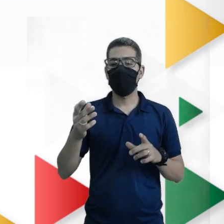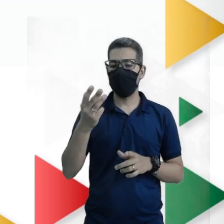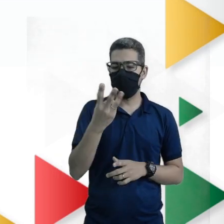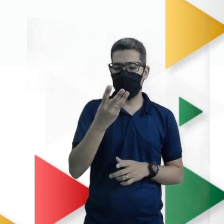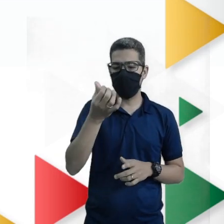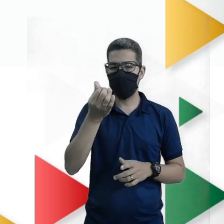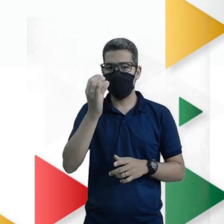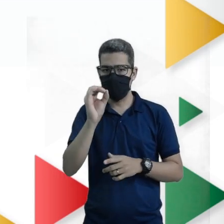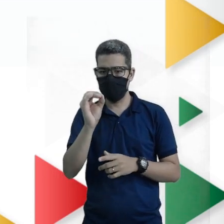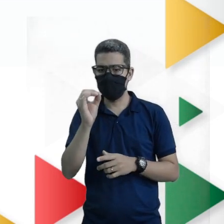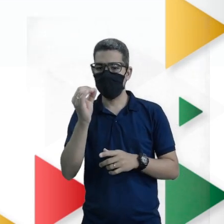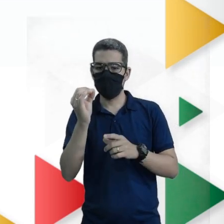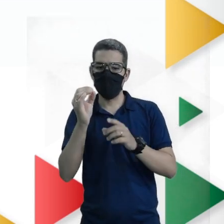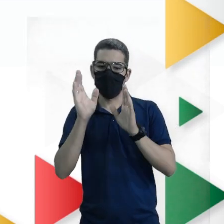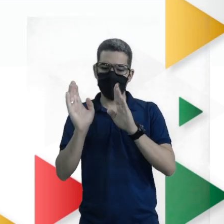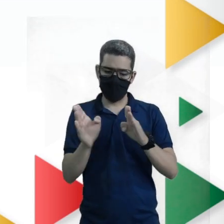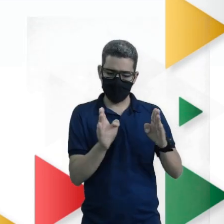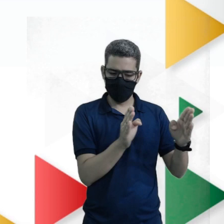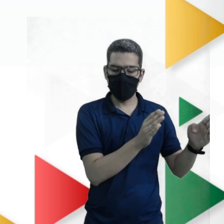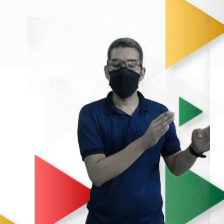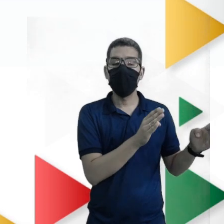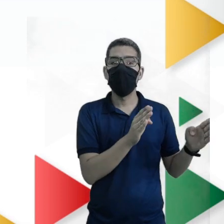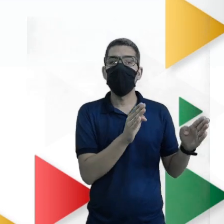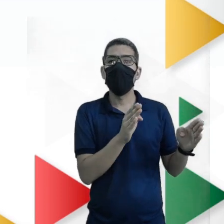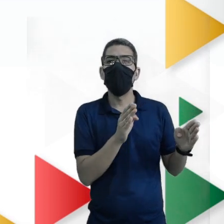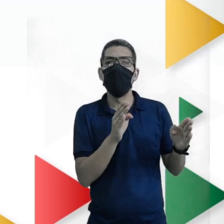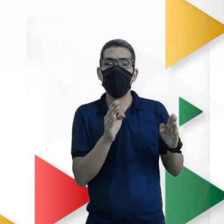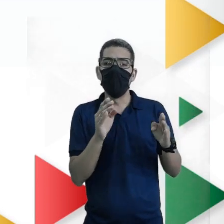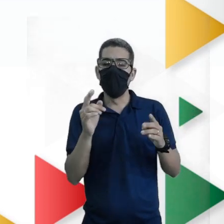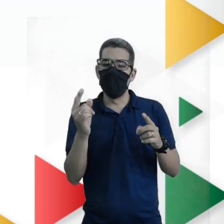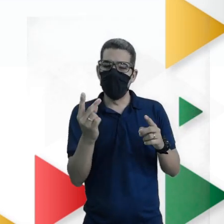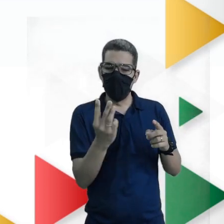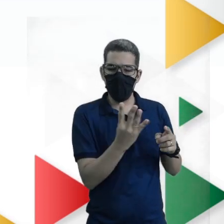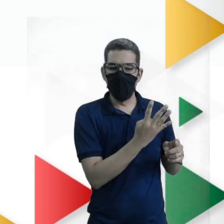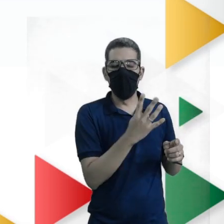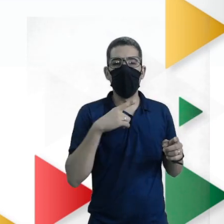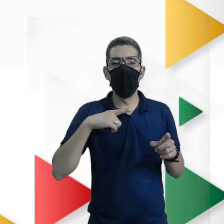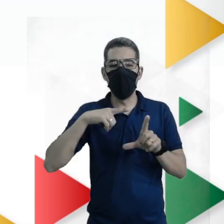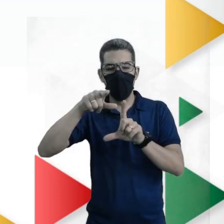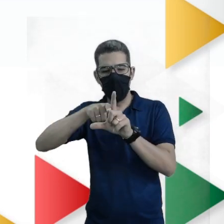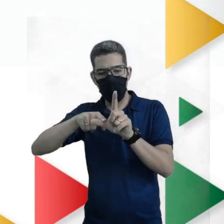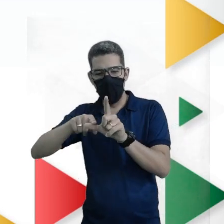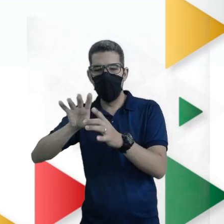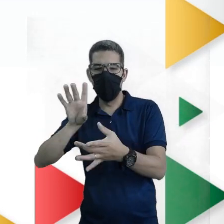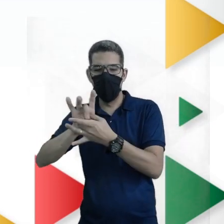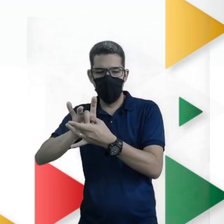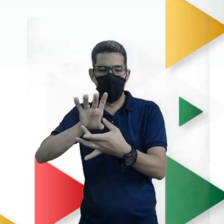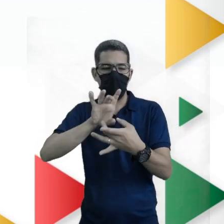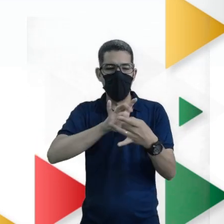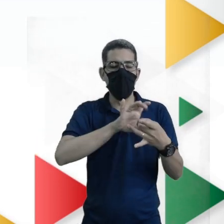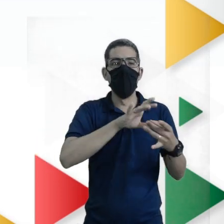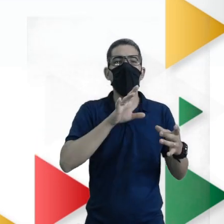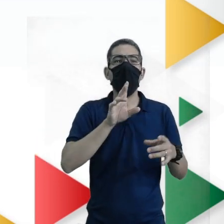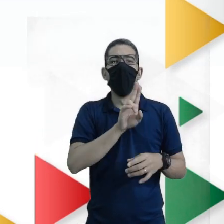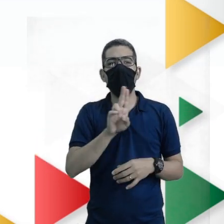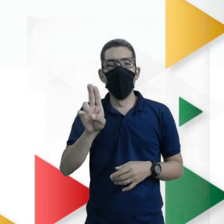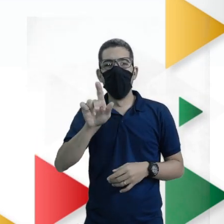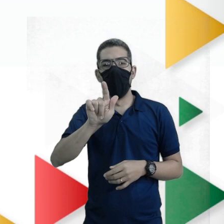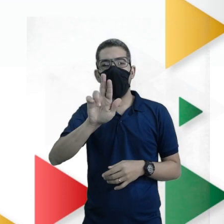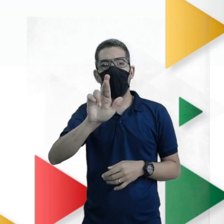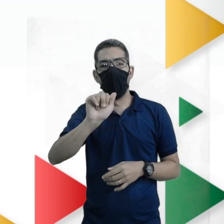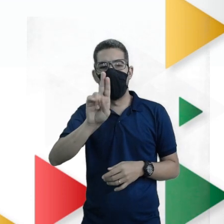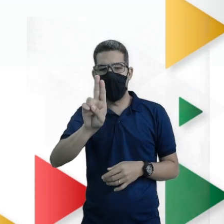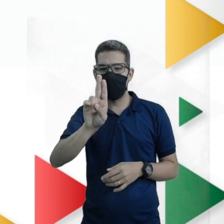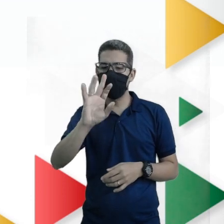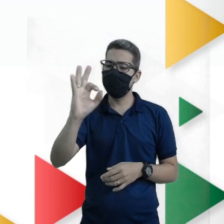partes em que a circunferência foi dividida, associou a um ângulo cuja medida chamamos de grau, tá